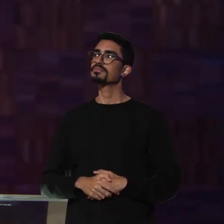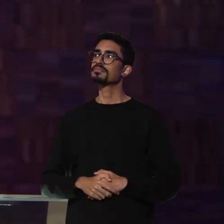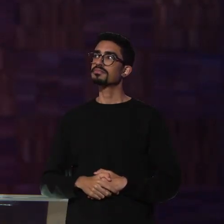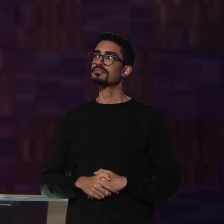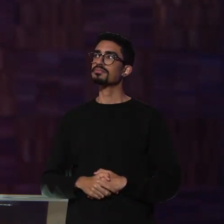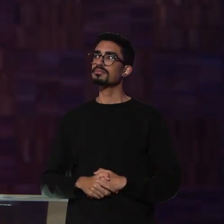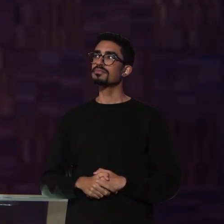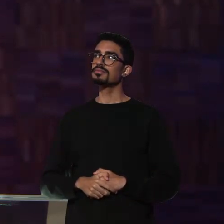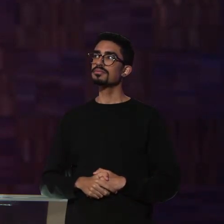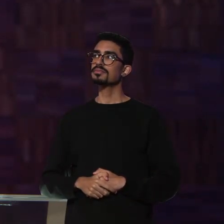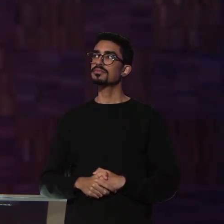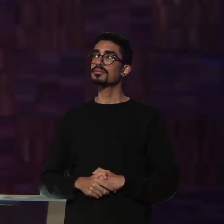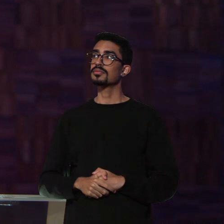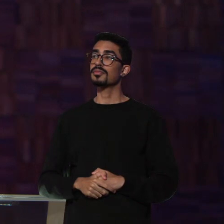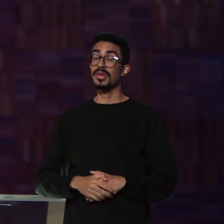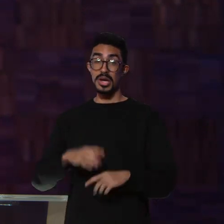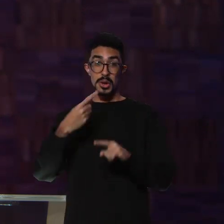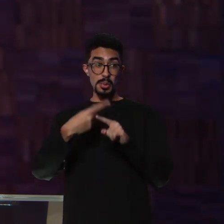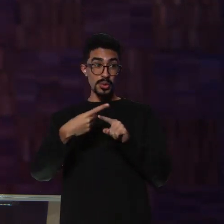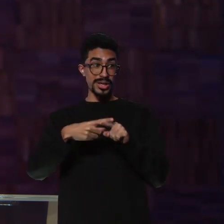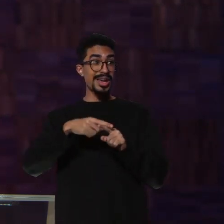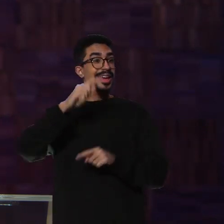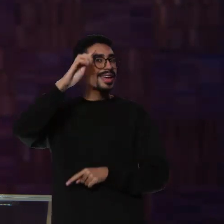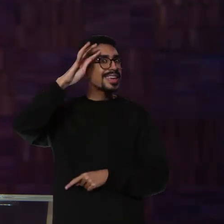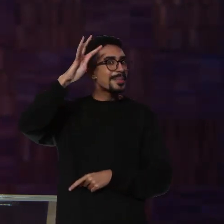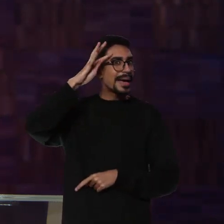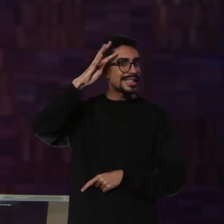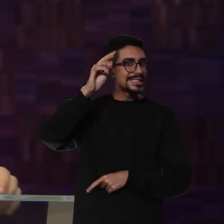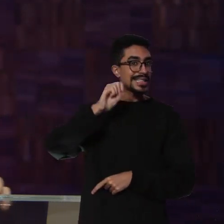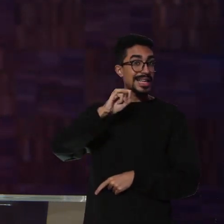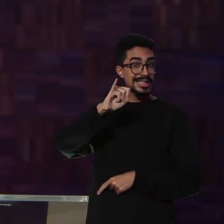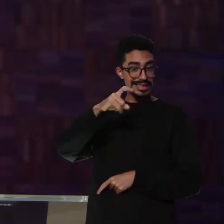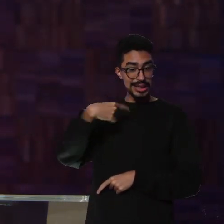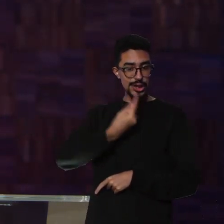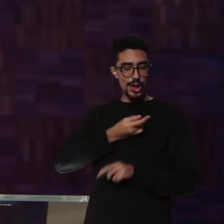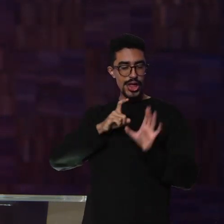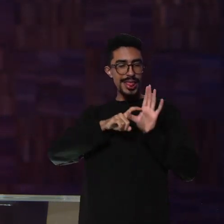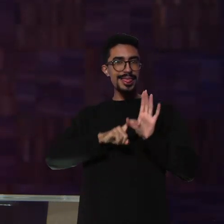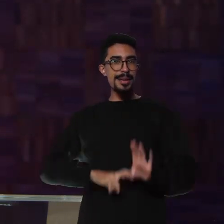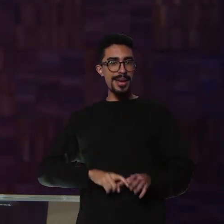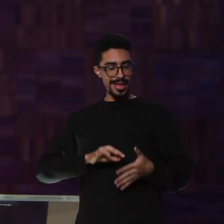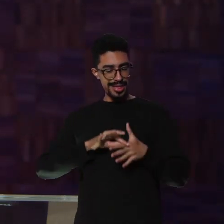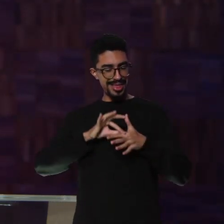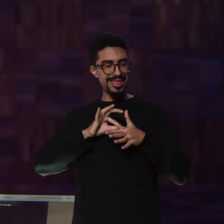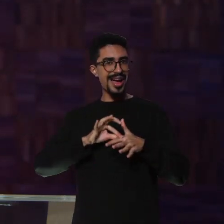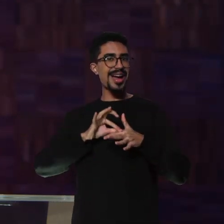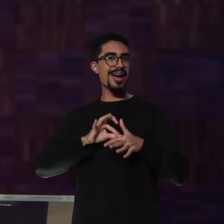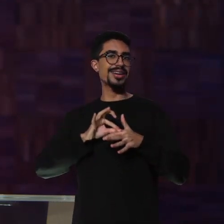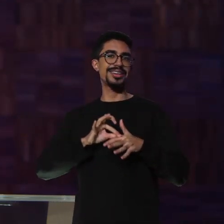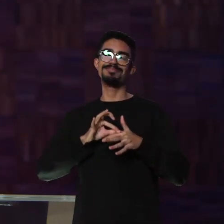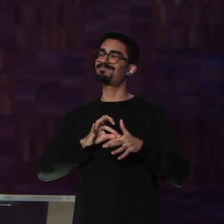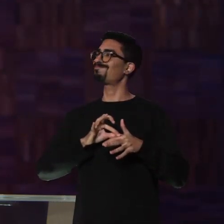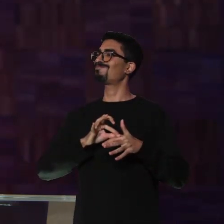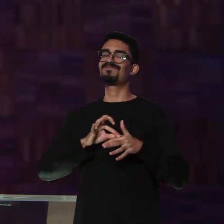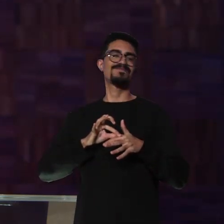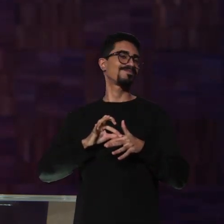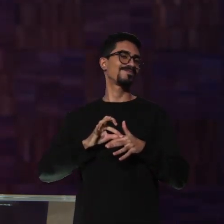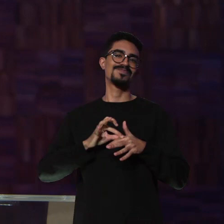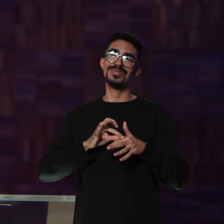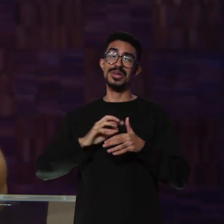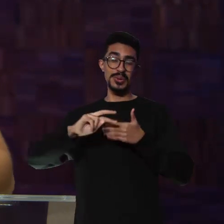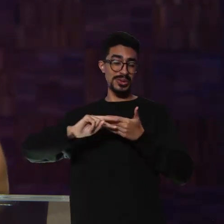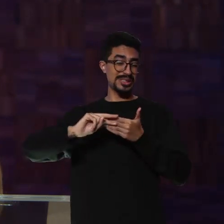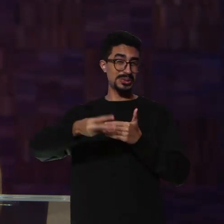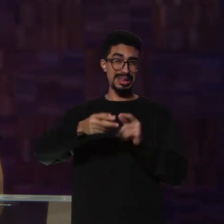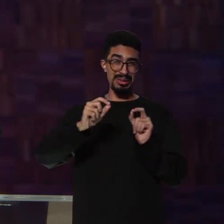Afinal de contas, se dependêssemos da nossa carne, em muitas situações, nós passaríamos do limite. Sabe aquela pessoa que